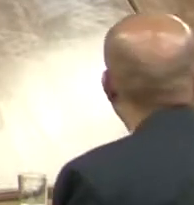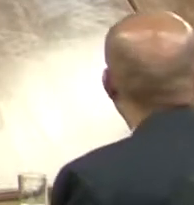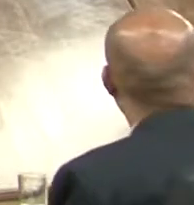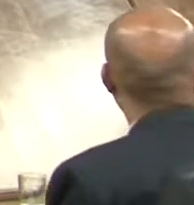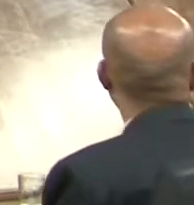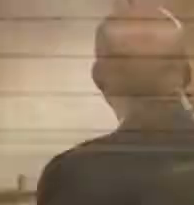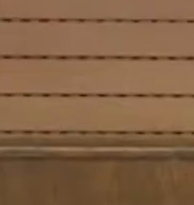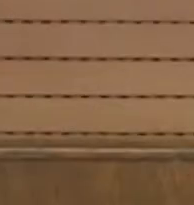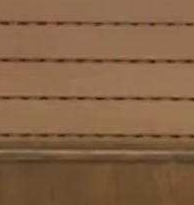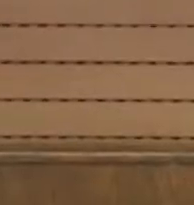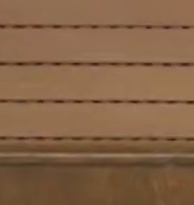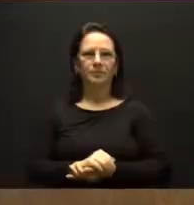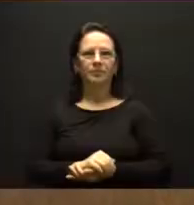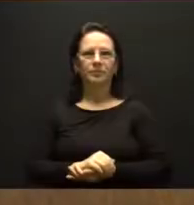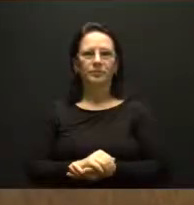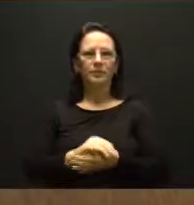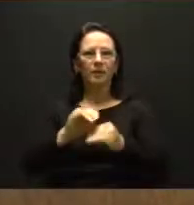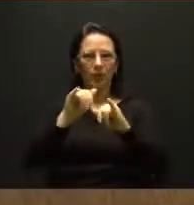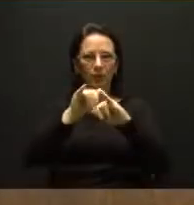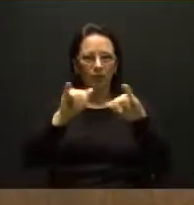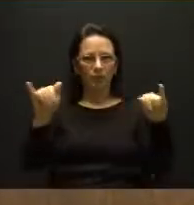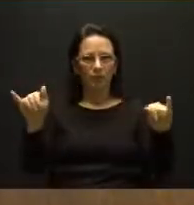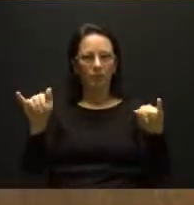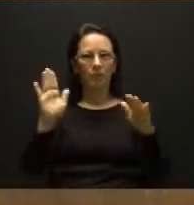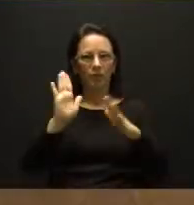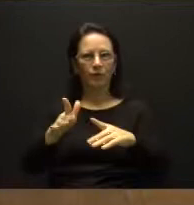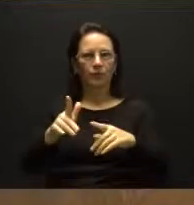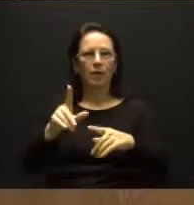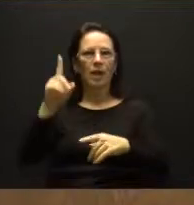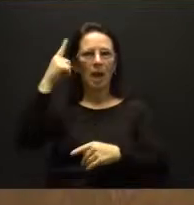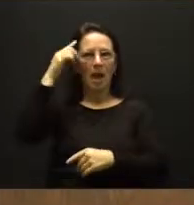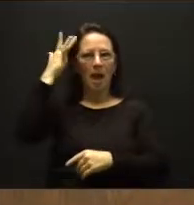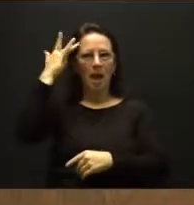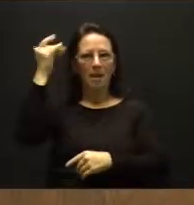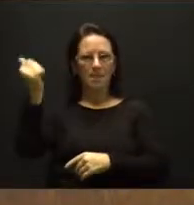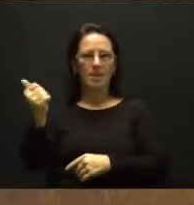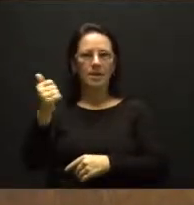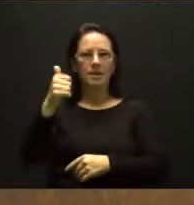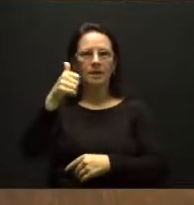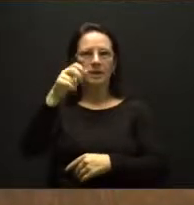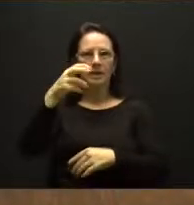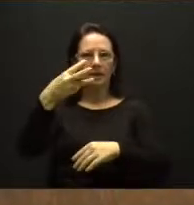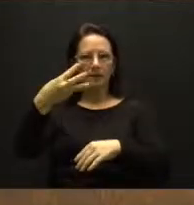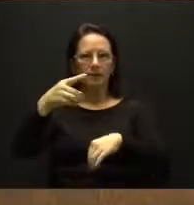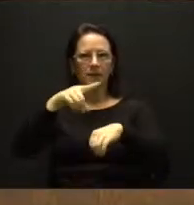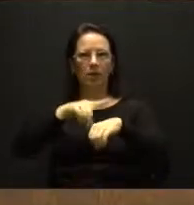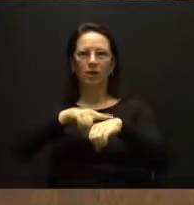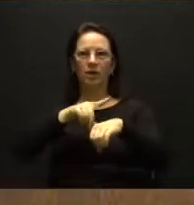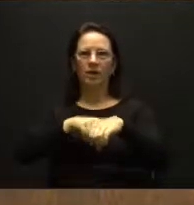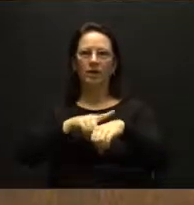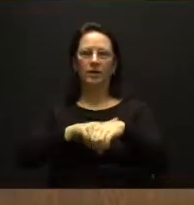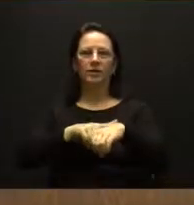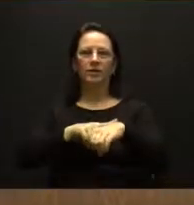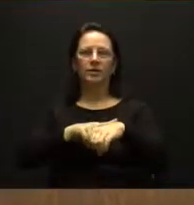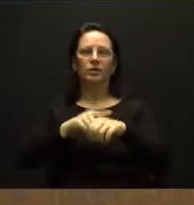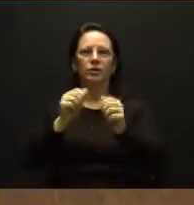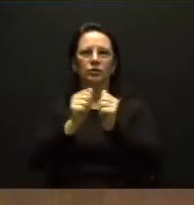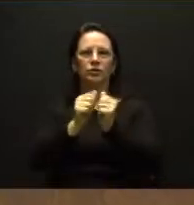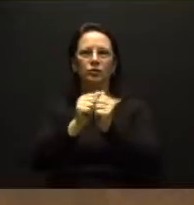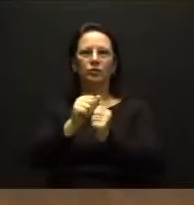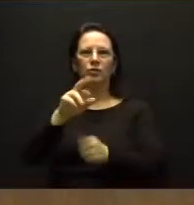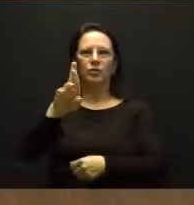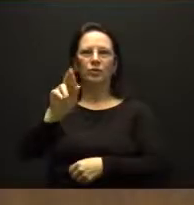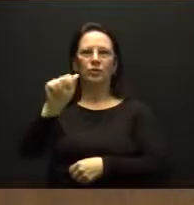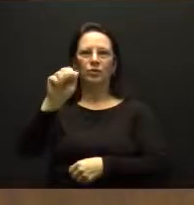essa presidência informa que foi agendado para amanhã às 15 horas junto do gabinete do raul christiano